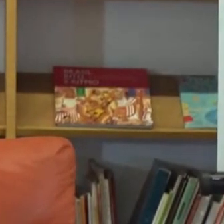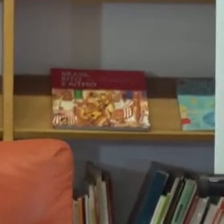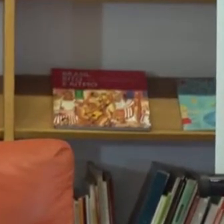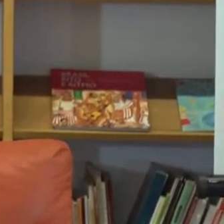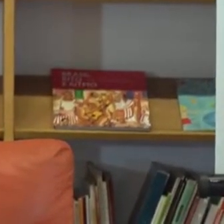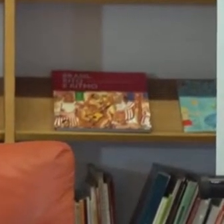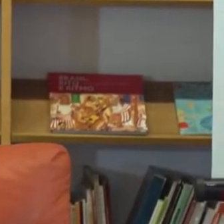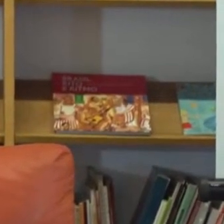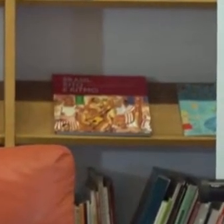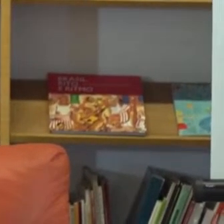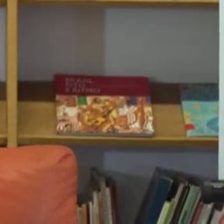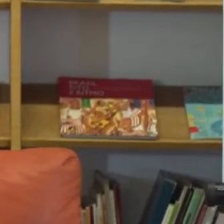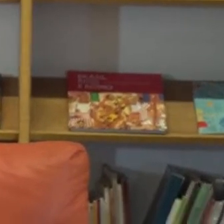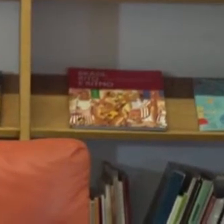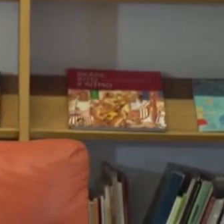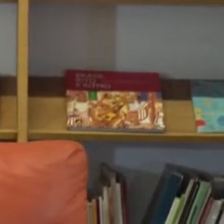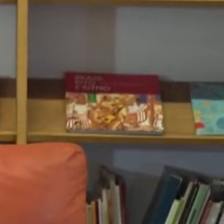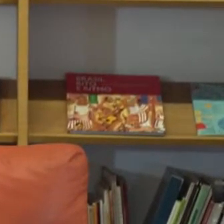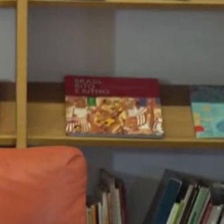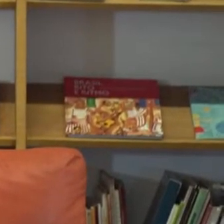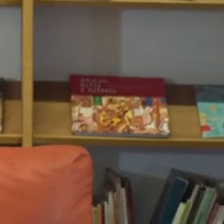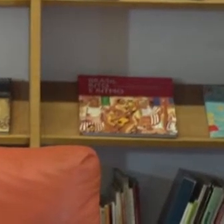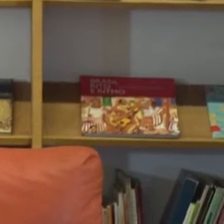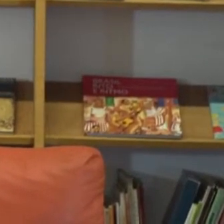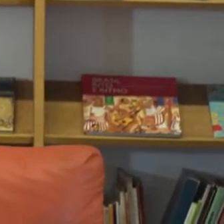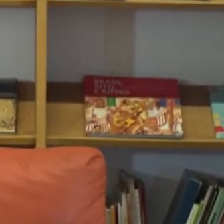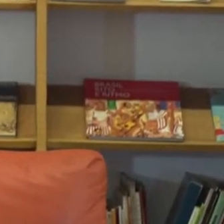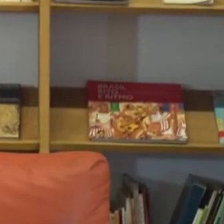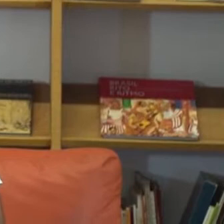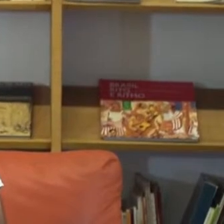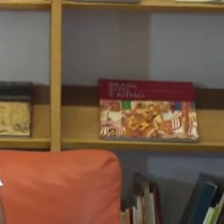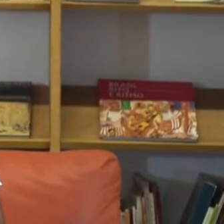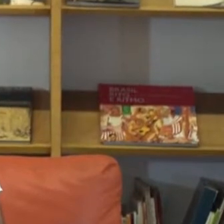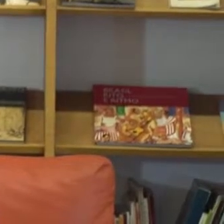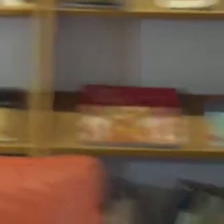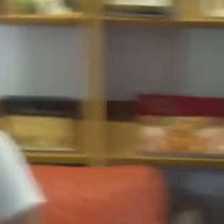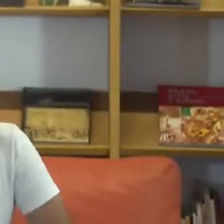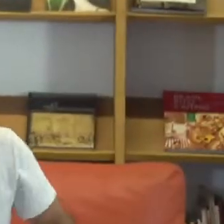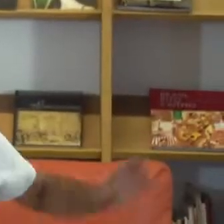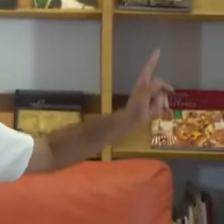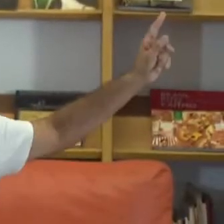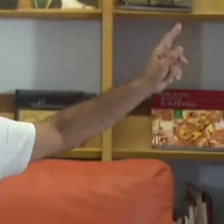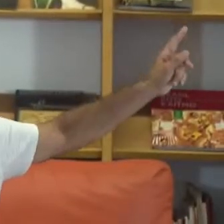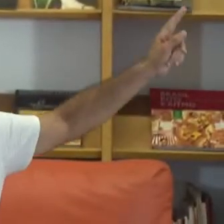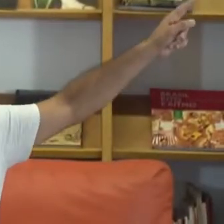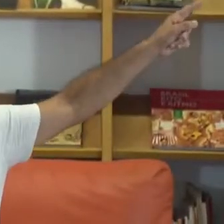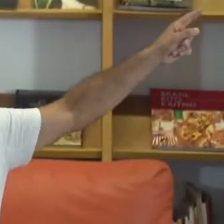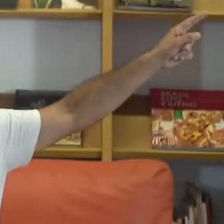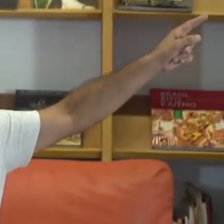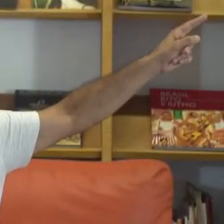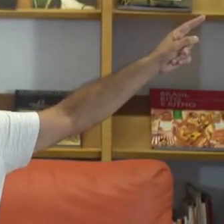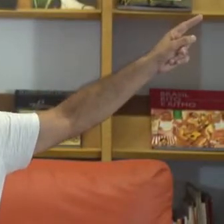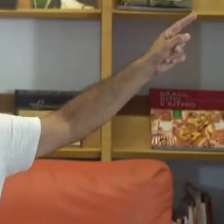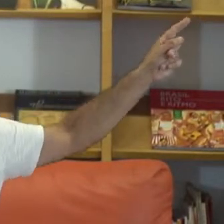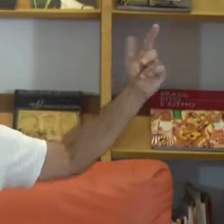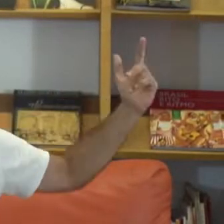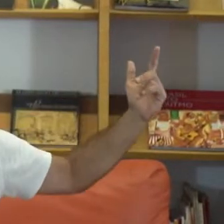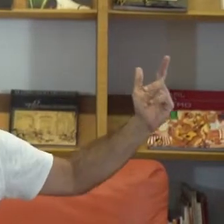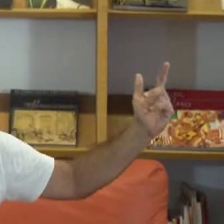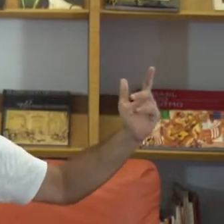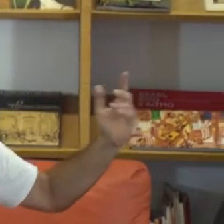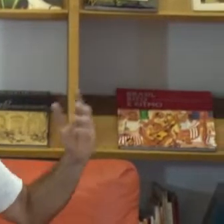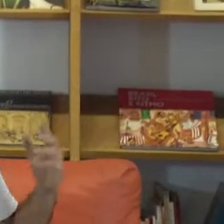eu quero pensar junto com vocês um processo que tem a ver com arte a margem